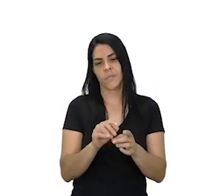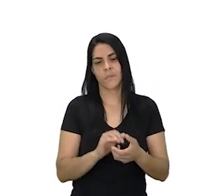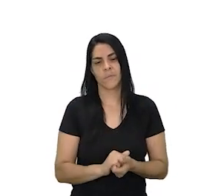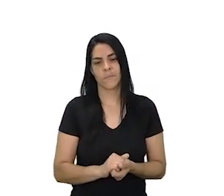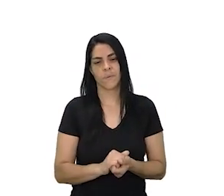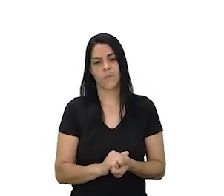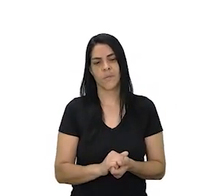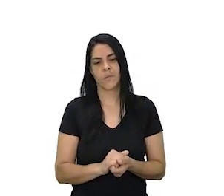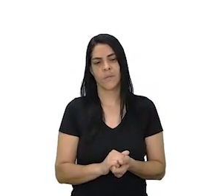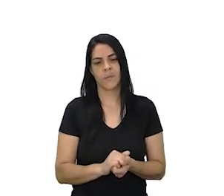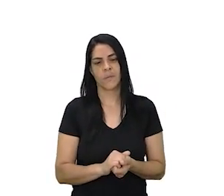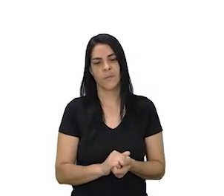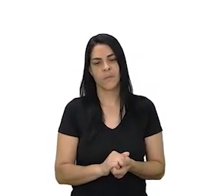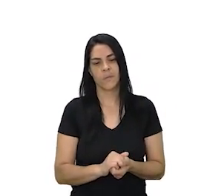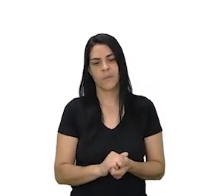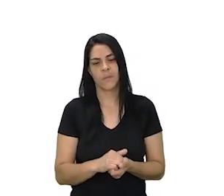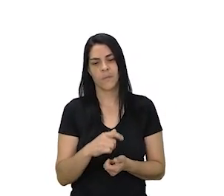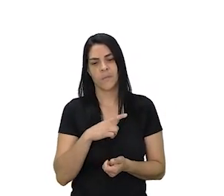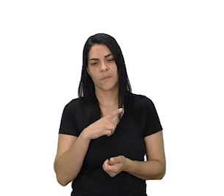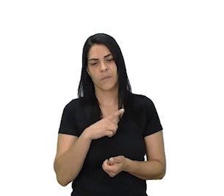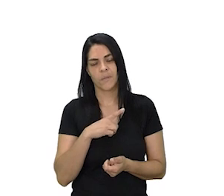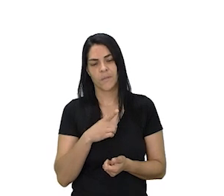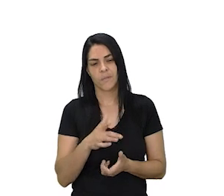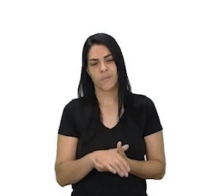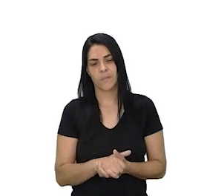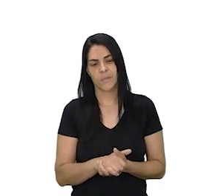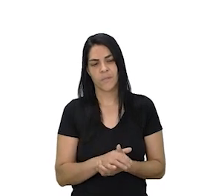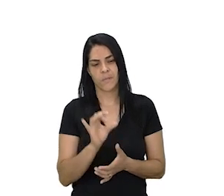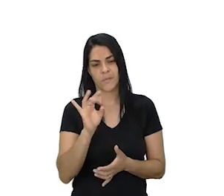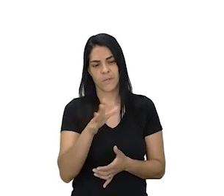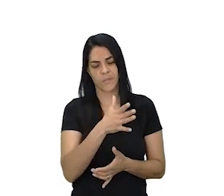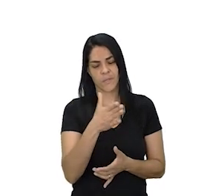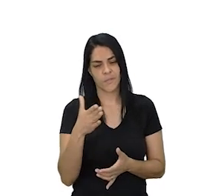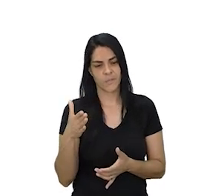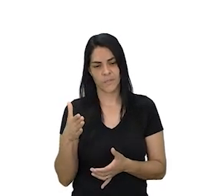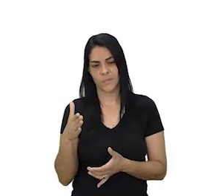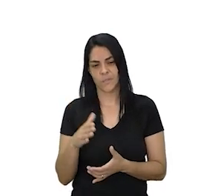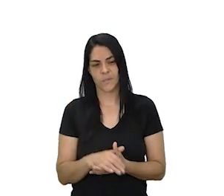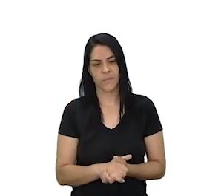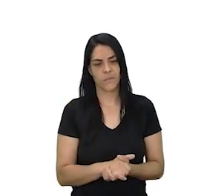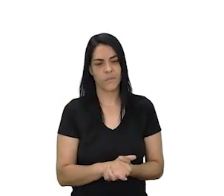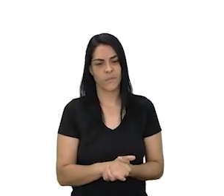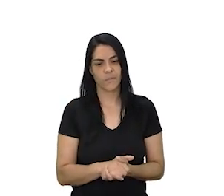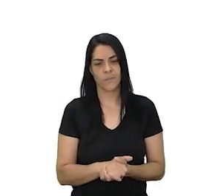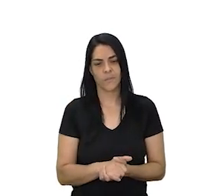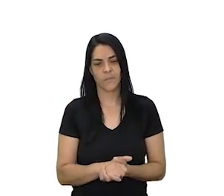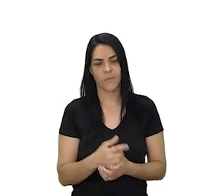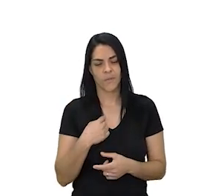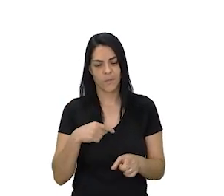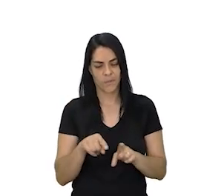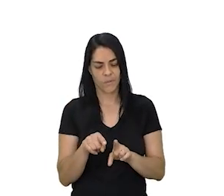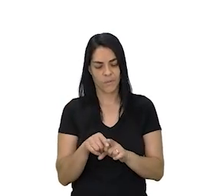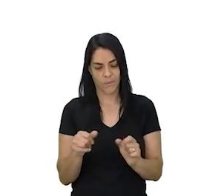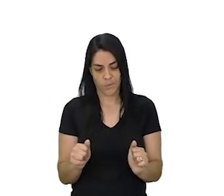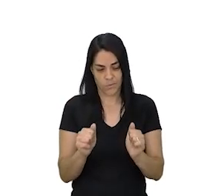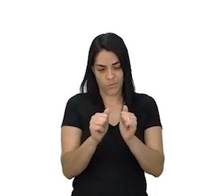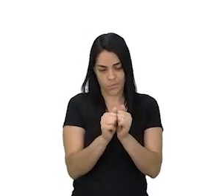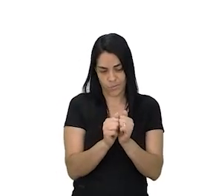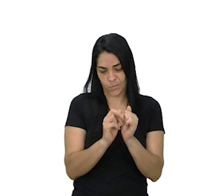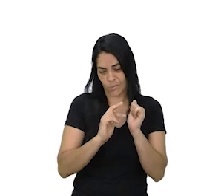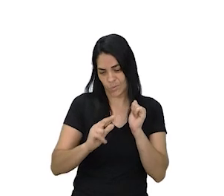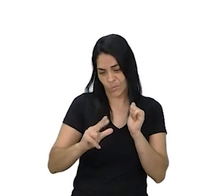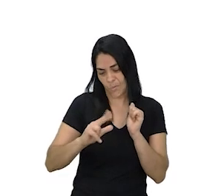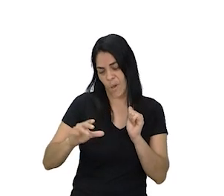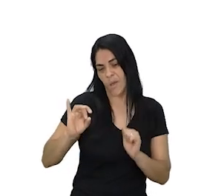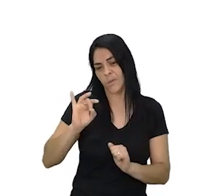vai ficar com cada um de nós, né? Eu também me incluo, não são só os alunos, a gente está ali no